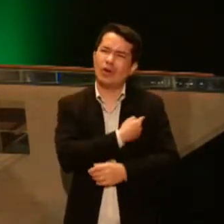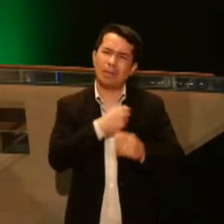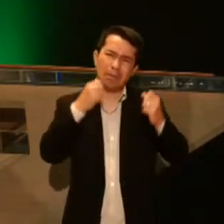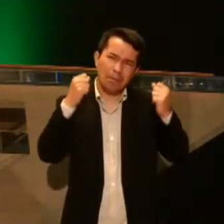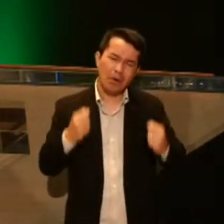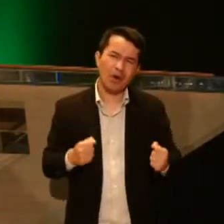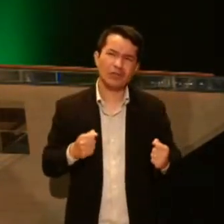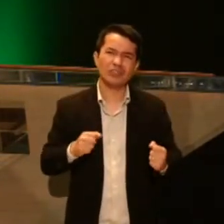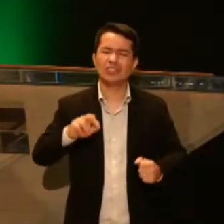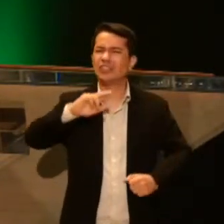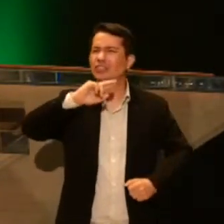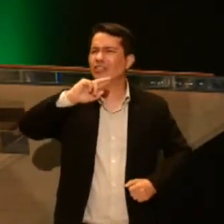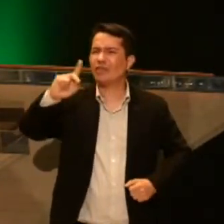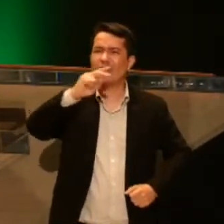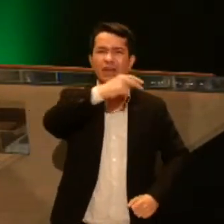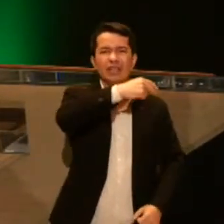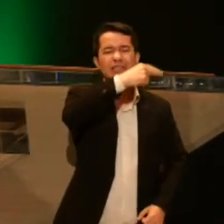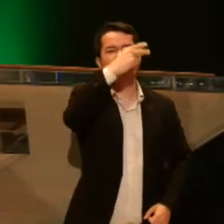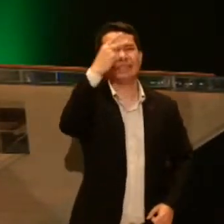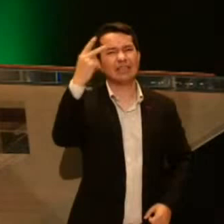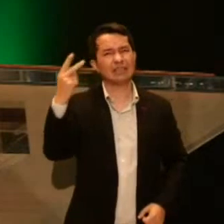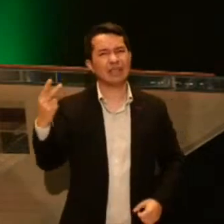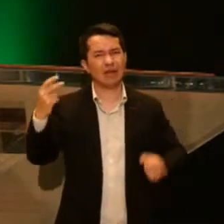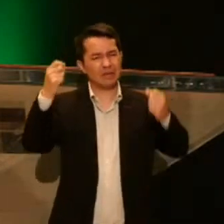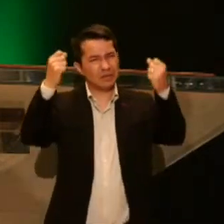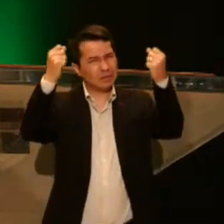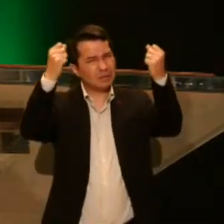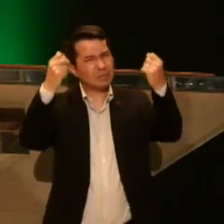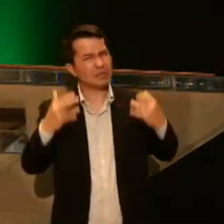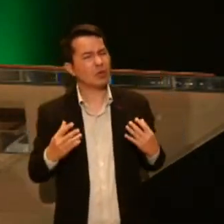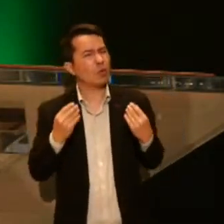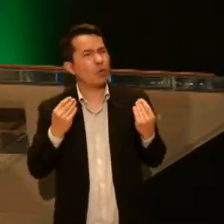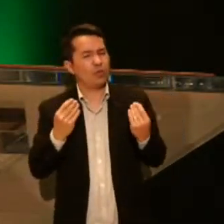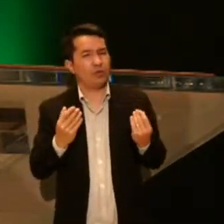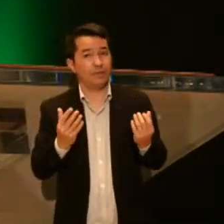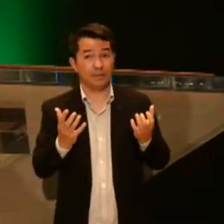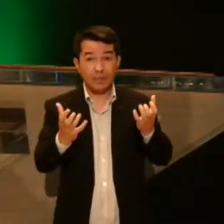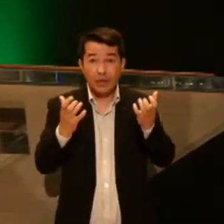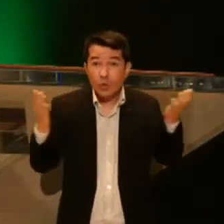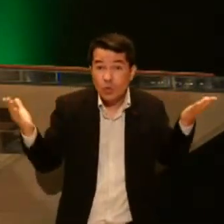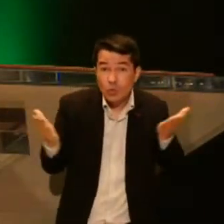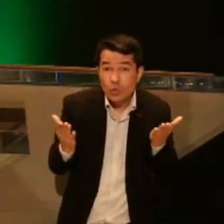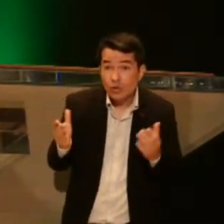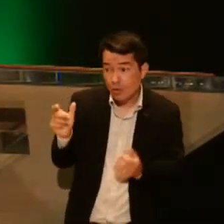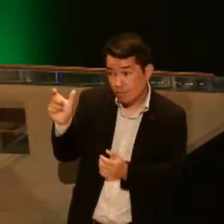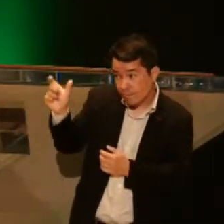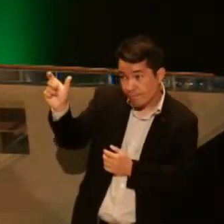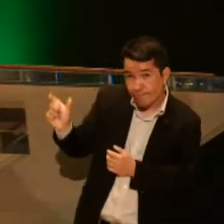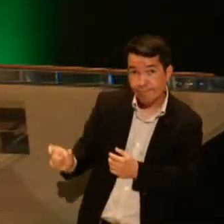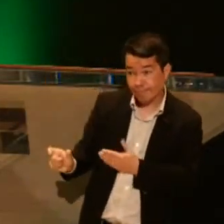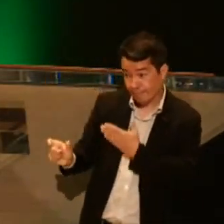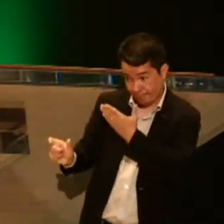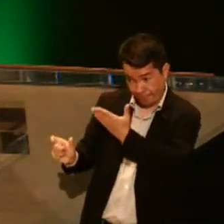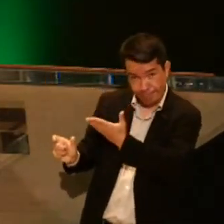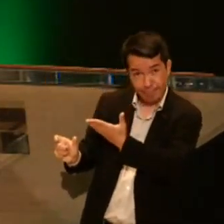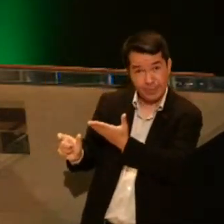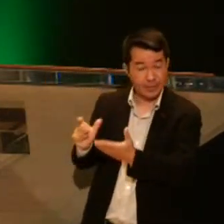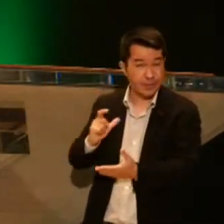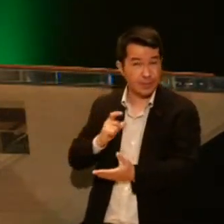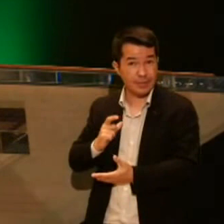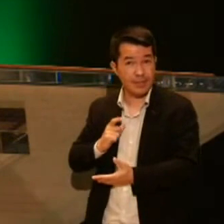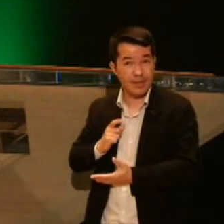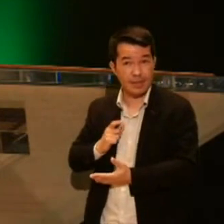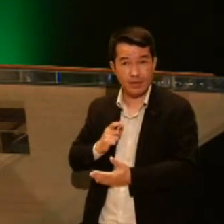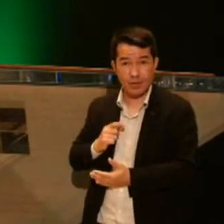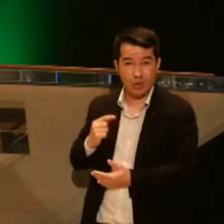queria olhar para alguns dos personagens da história do Natal, que a Escritura, a Bíblia